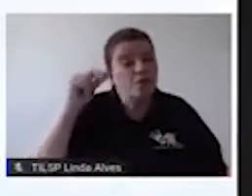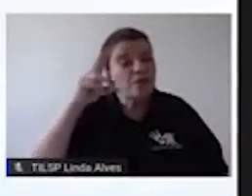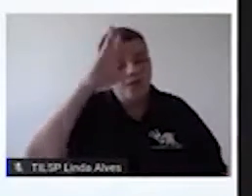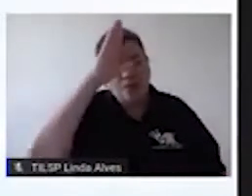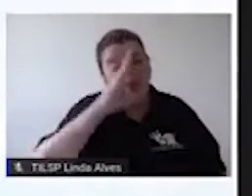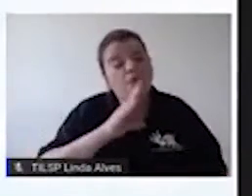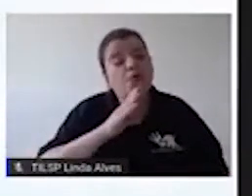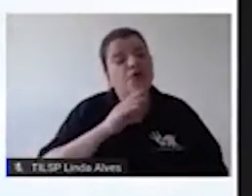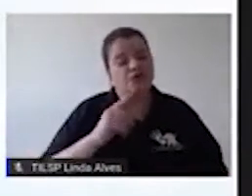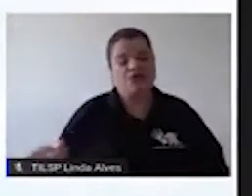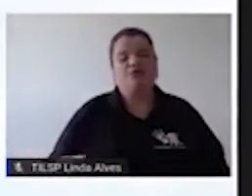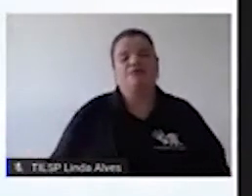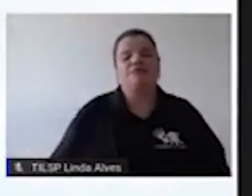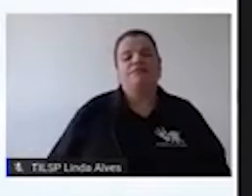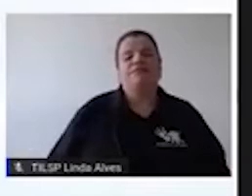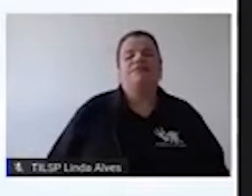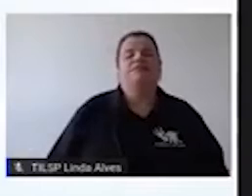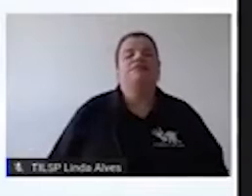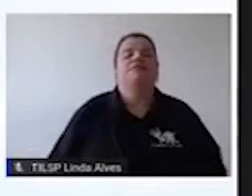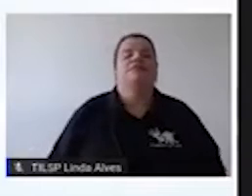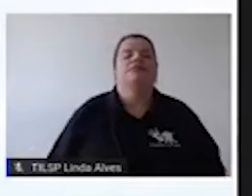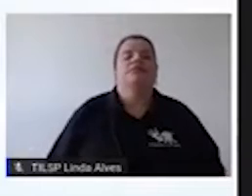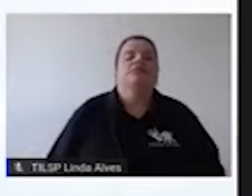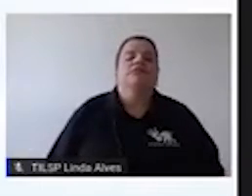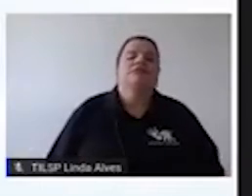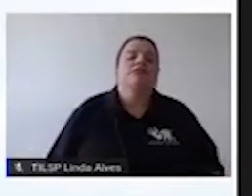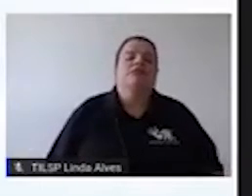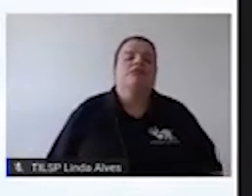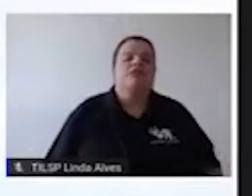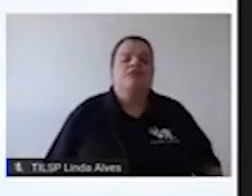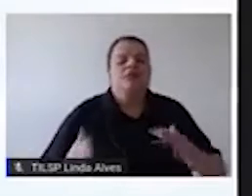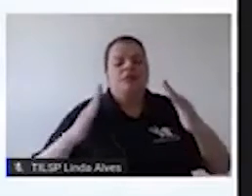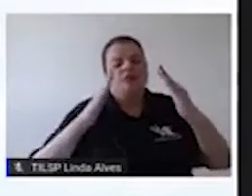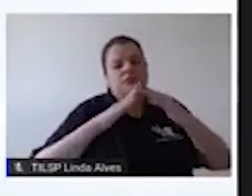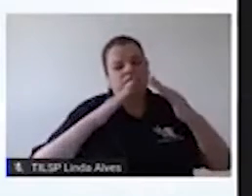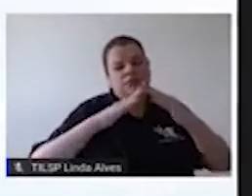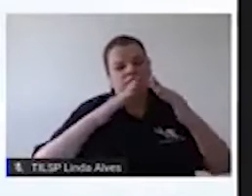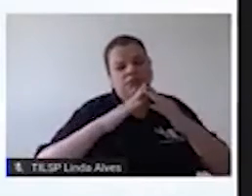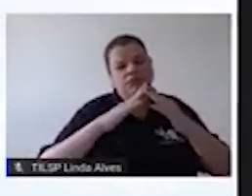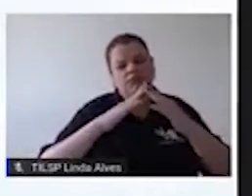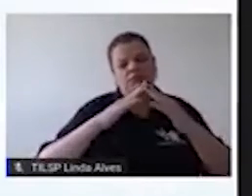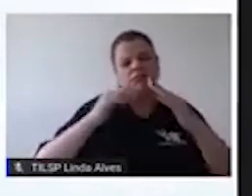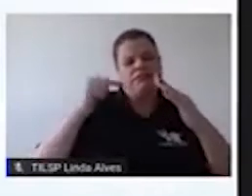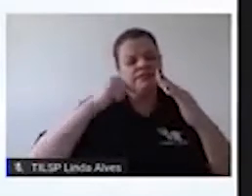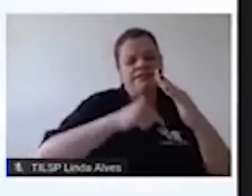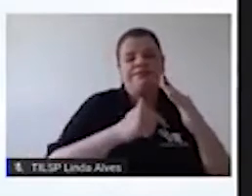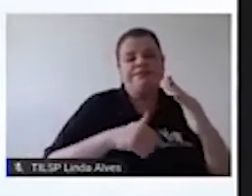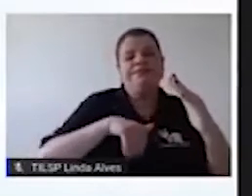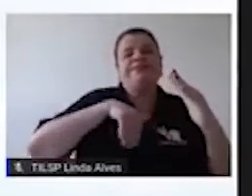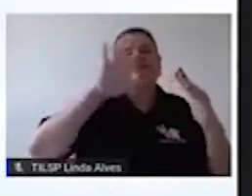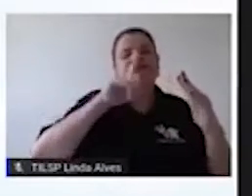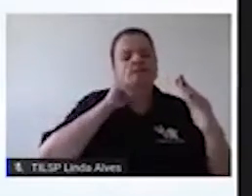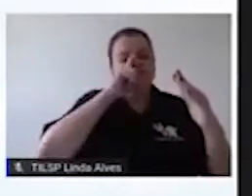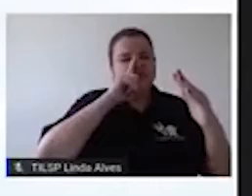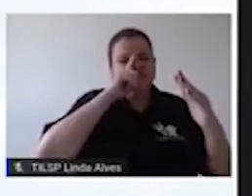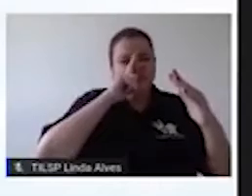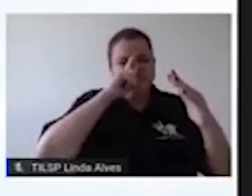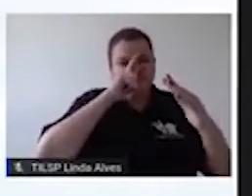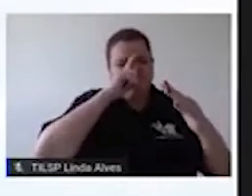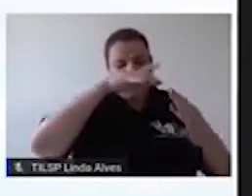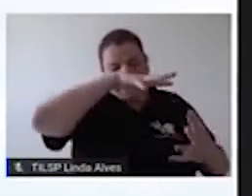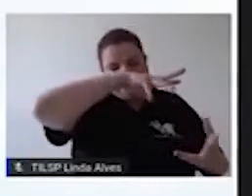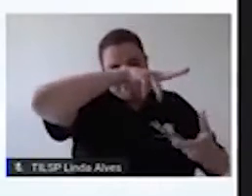né? Essa mulher, a casa dela se torna o lugar mais perigoso do mundo para ela